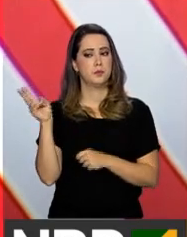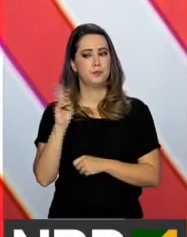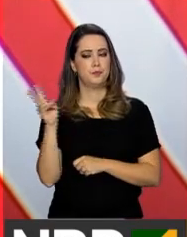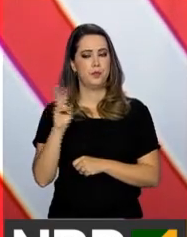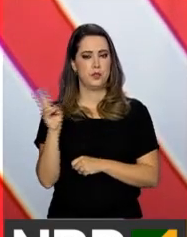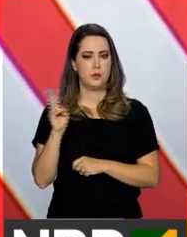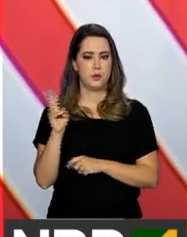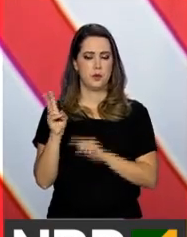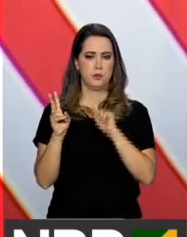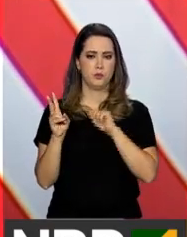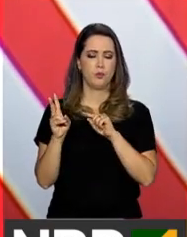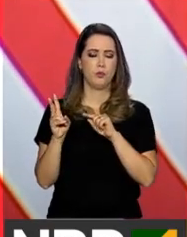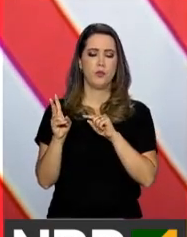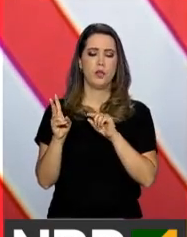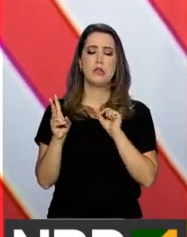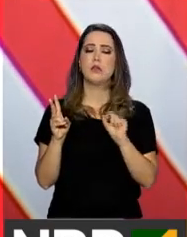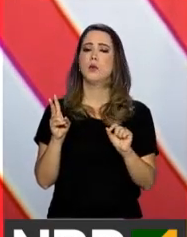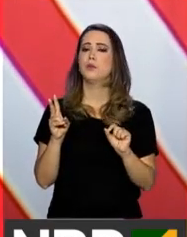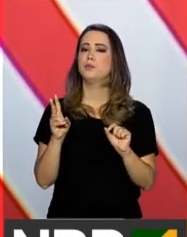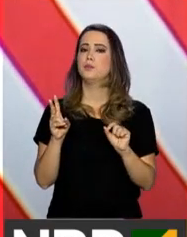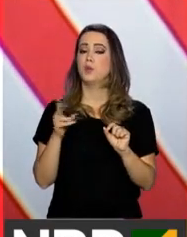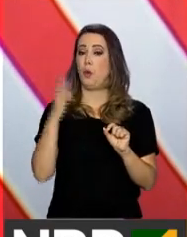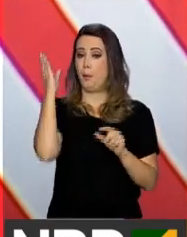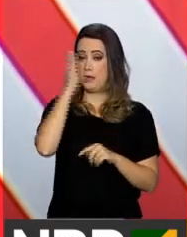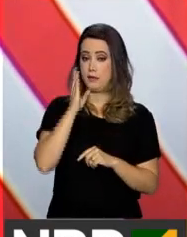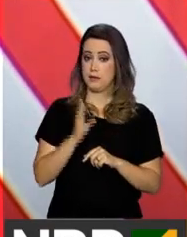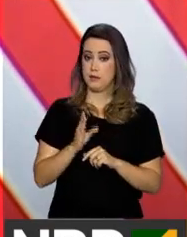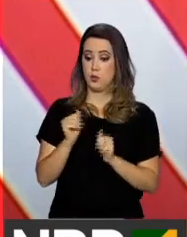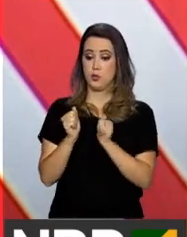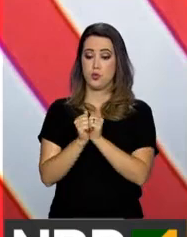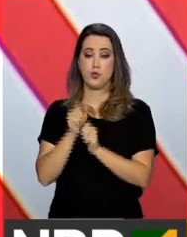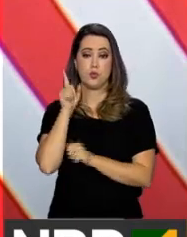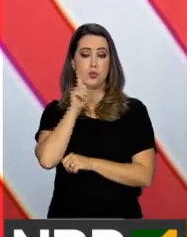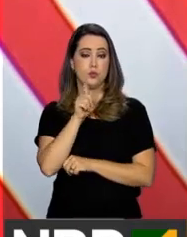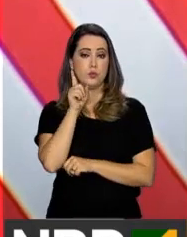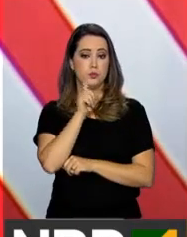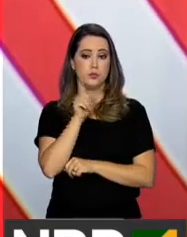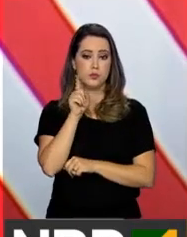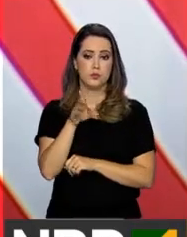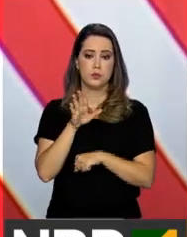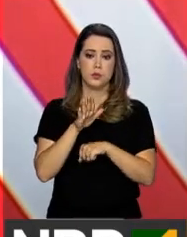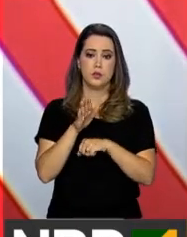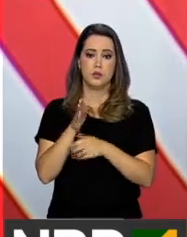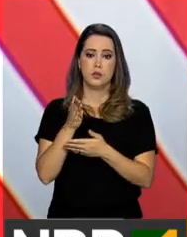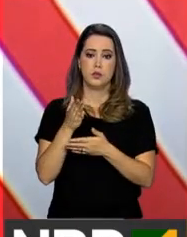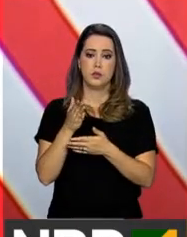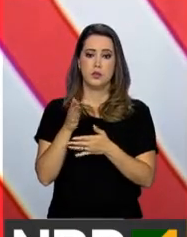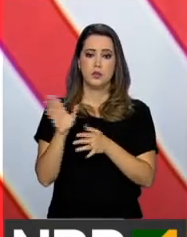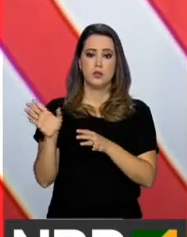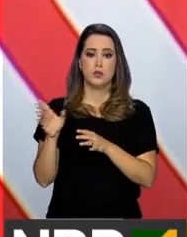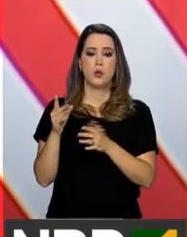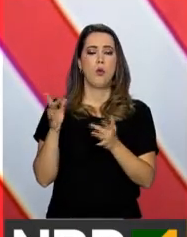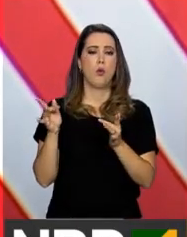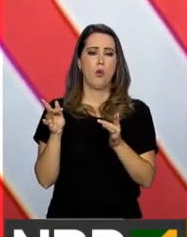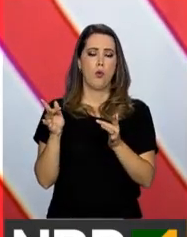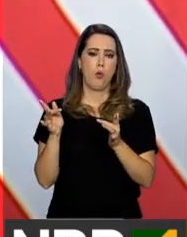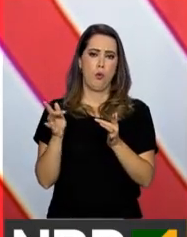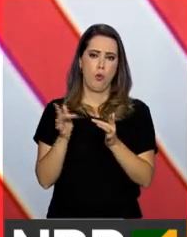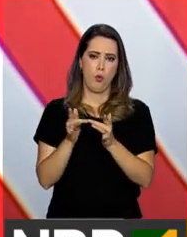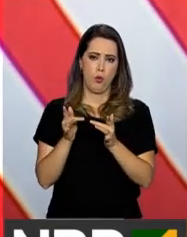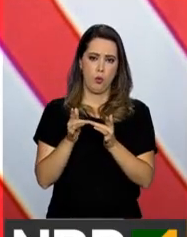Venezuela. Aliás, o Brasil e os Estados Unidos convergem quanto à urgência